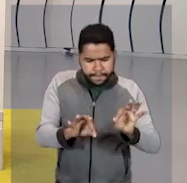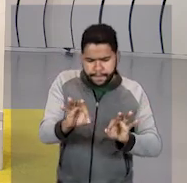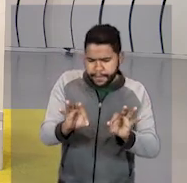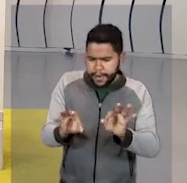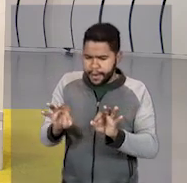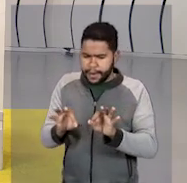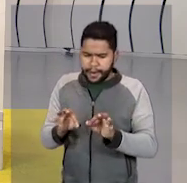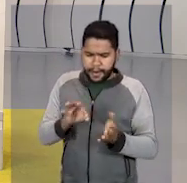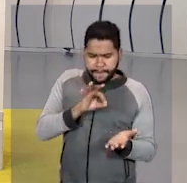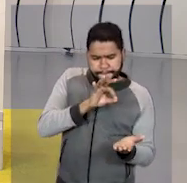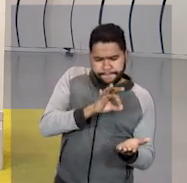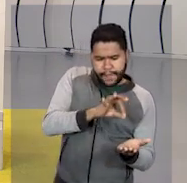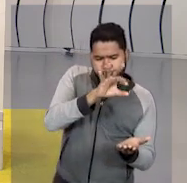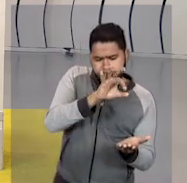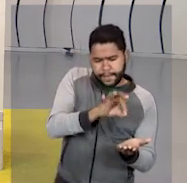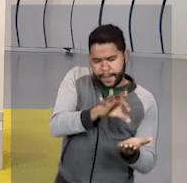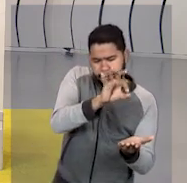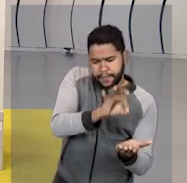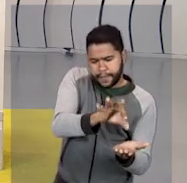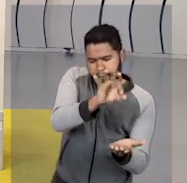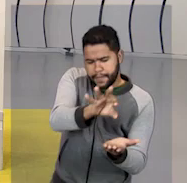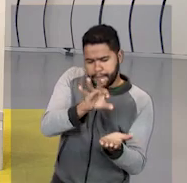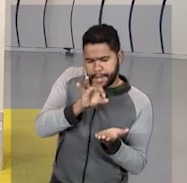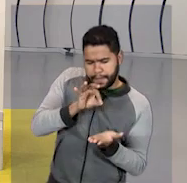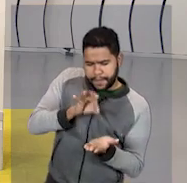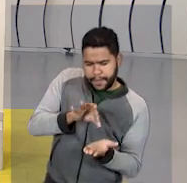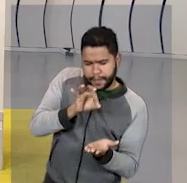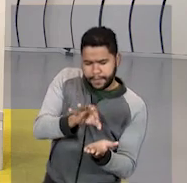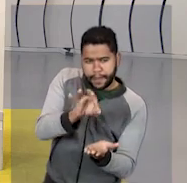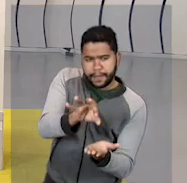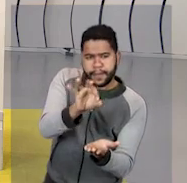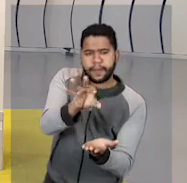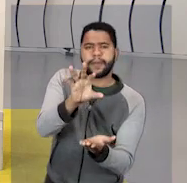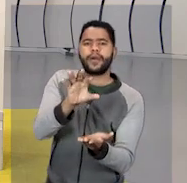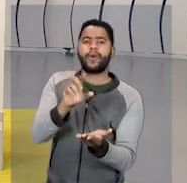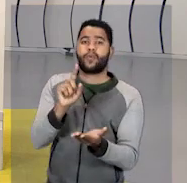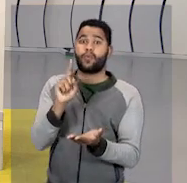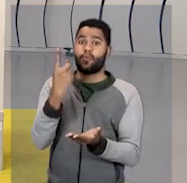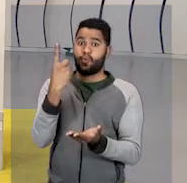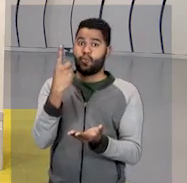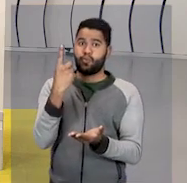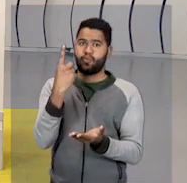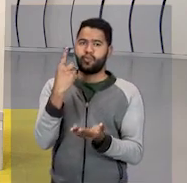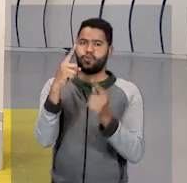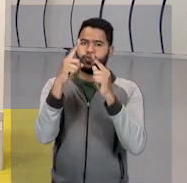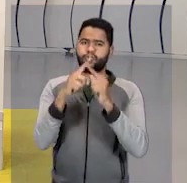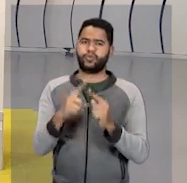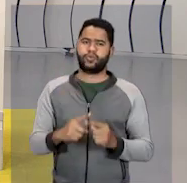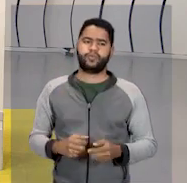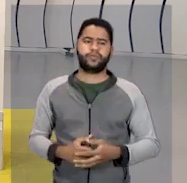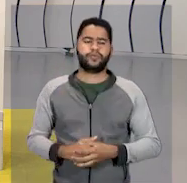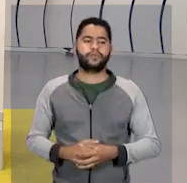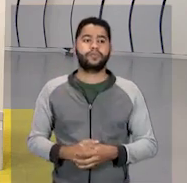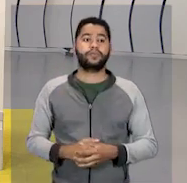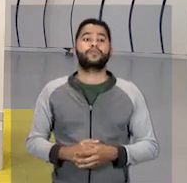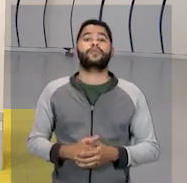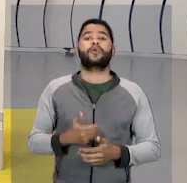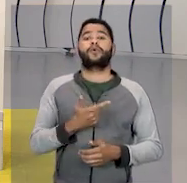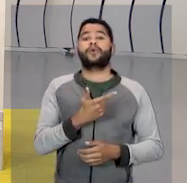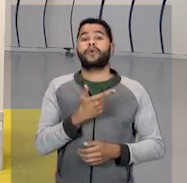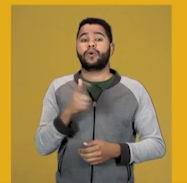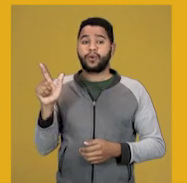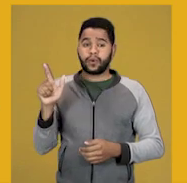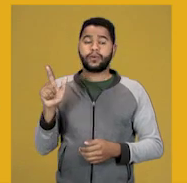do terreno, preparo, ok? Para um tipo de cultura só, ok? Outra